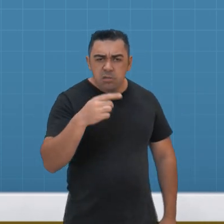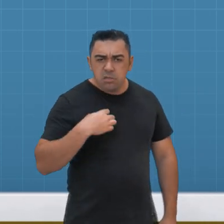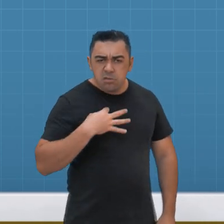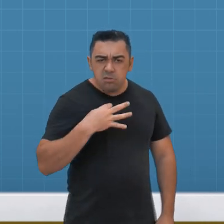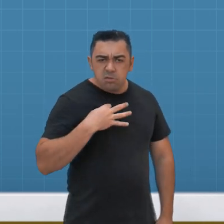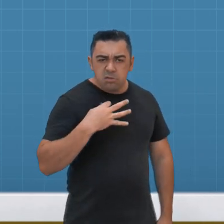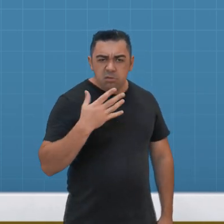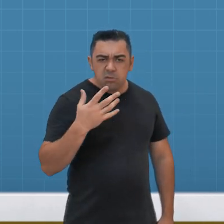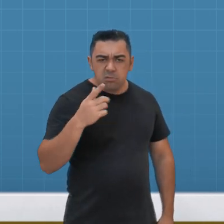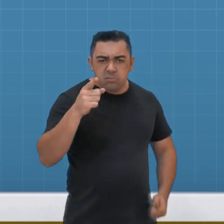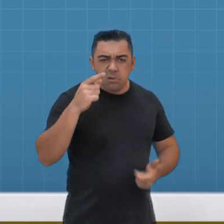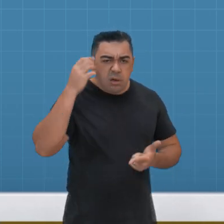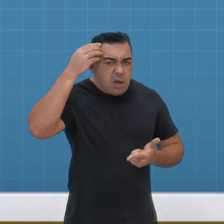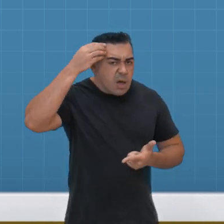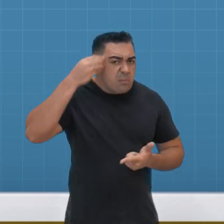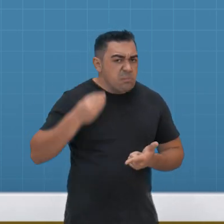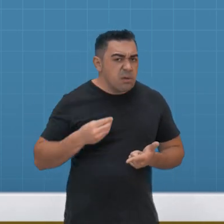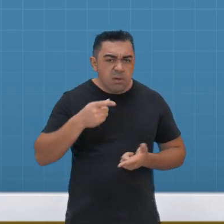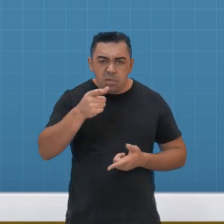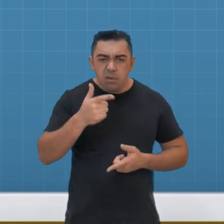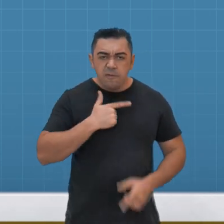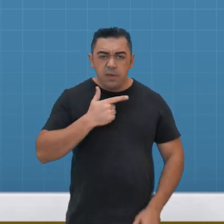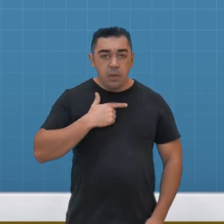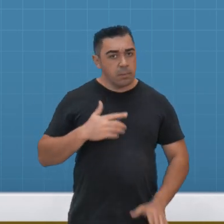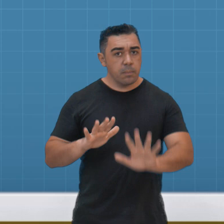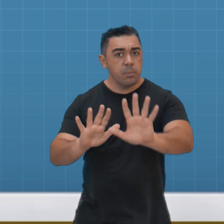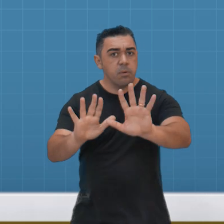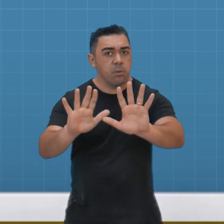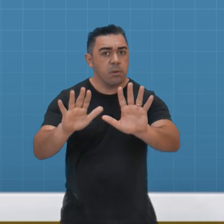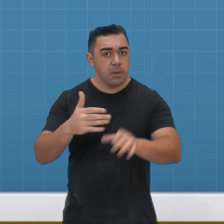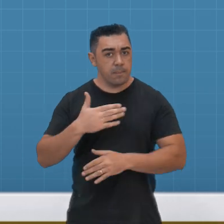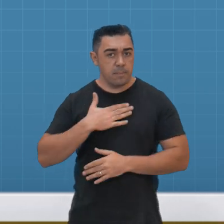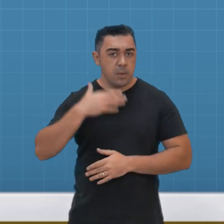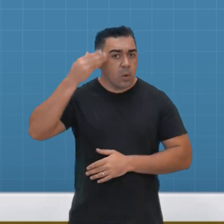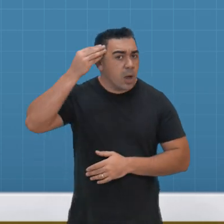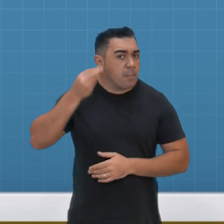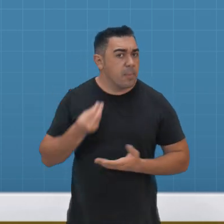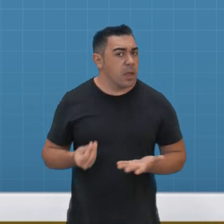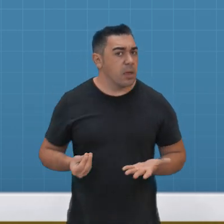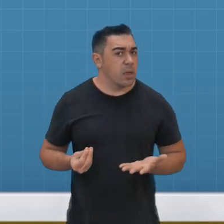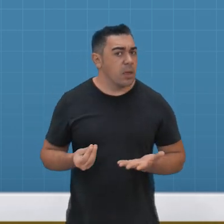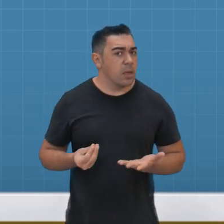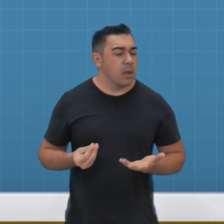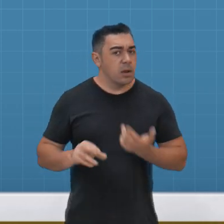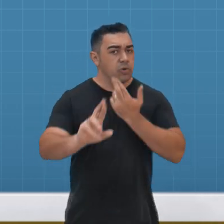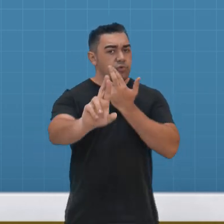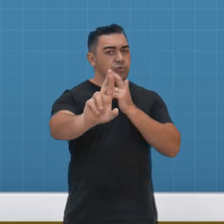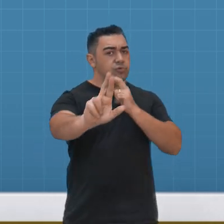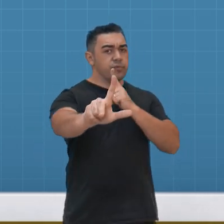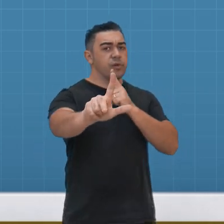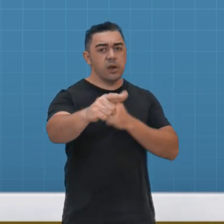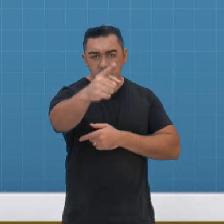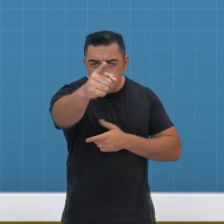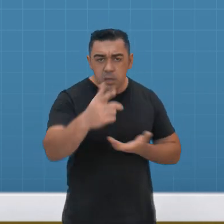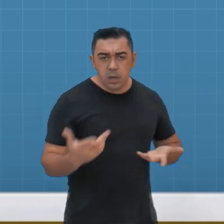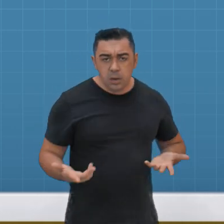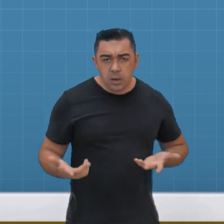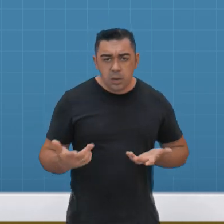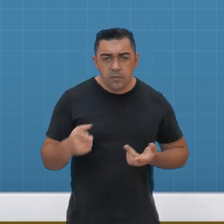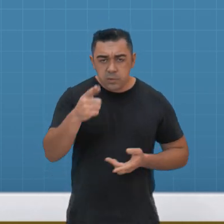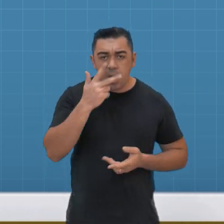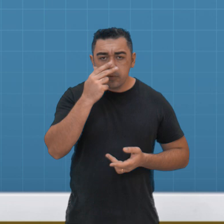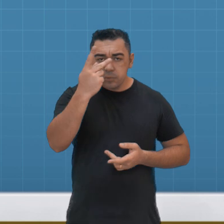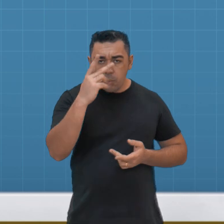é feio, poxa, isso é o meu cabelo. Eu não vou ter nunca o seu cabelo que você acha